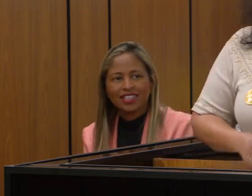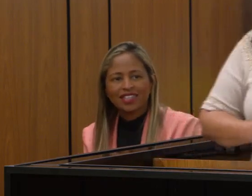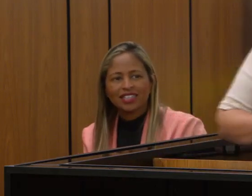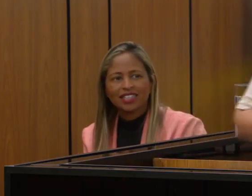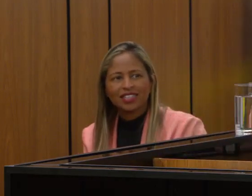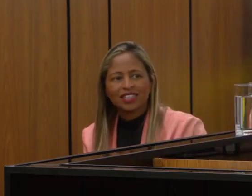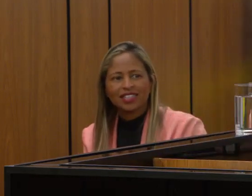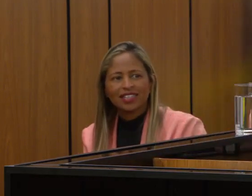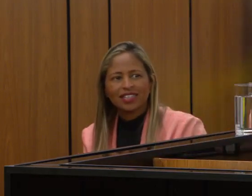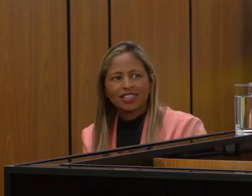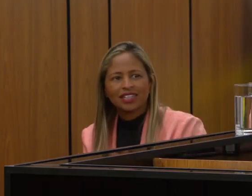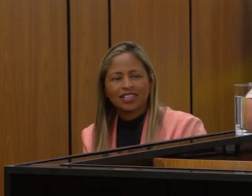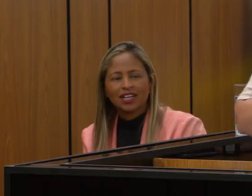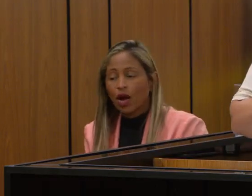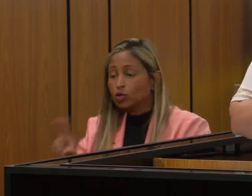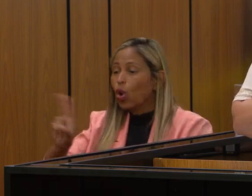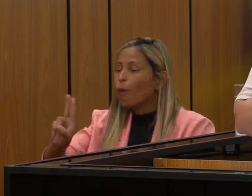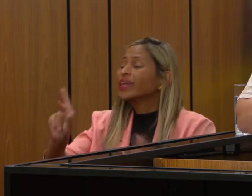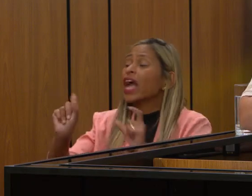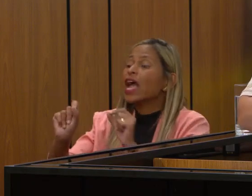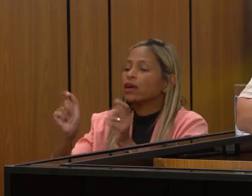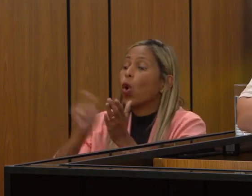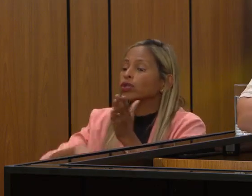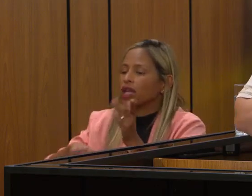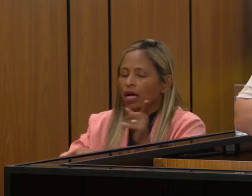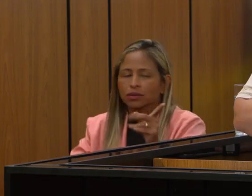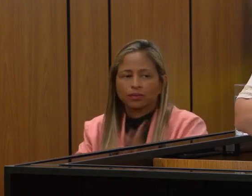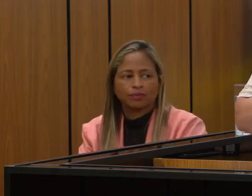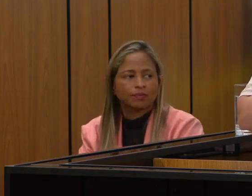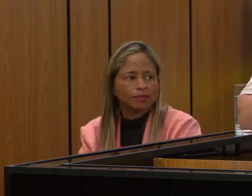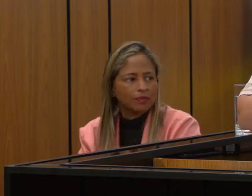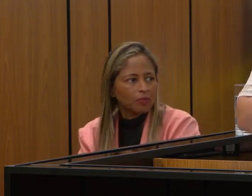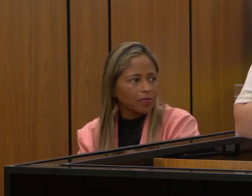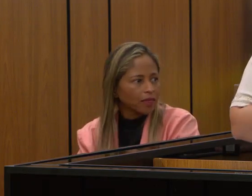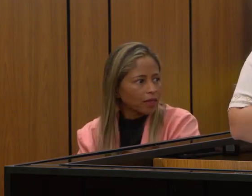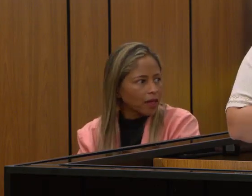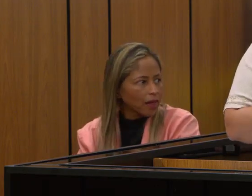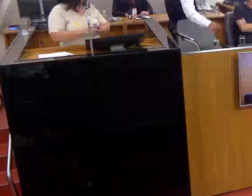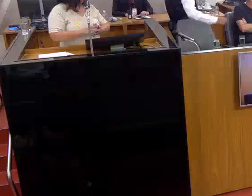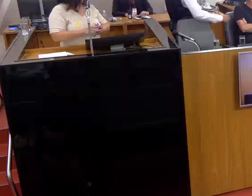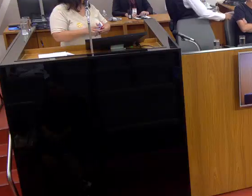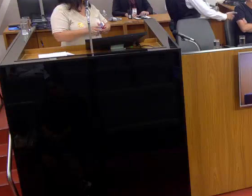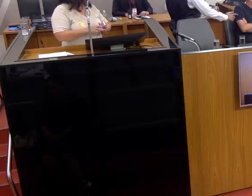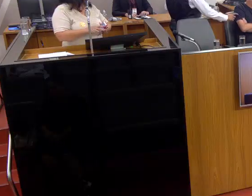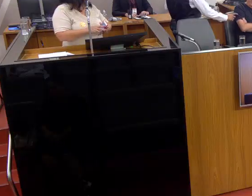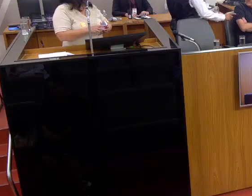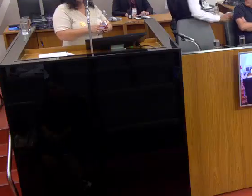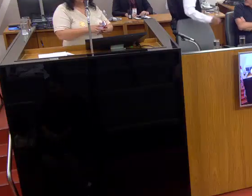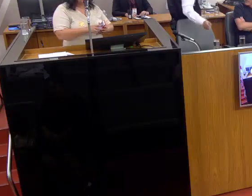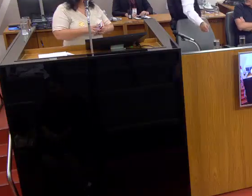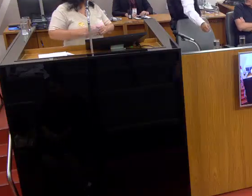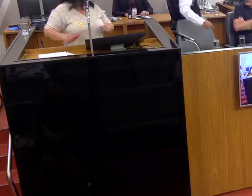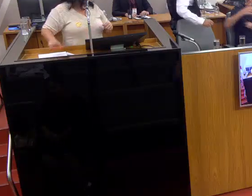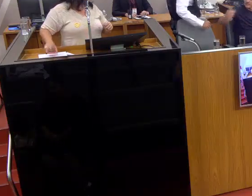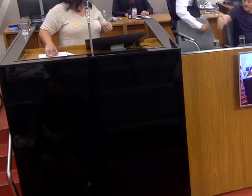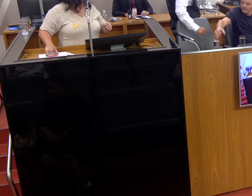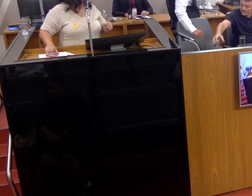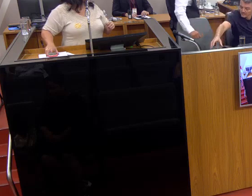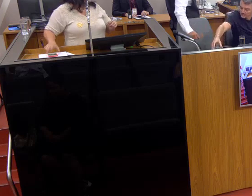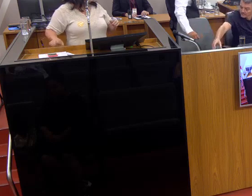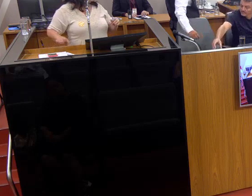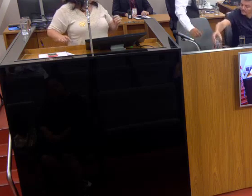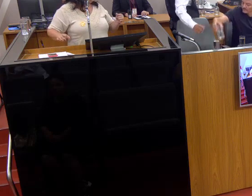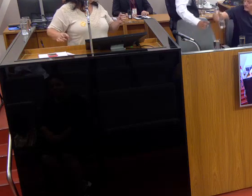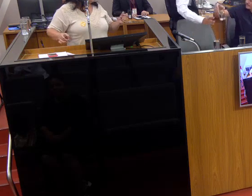acho que eu tenho aqui pera aí Eu precisaria que a senhora tá querendo é